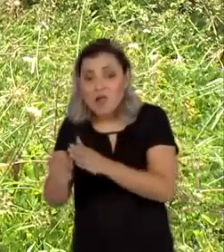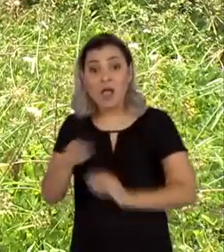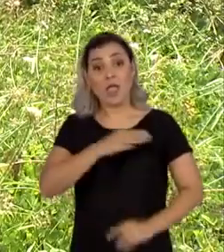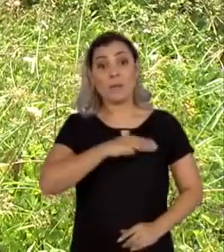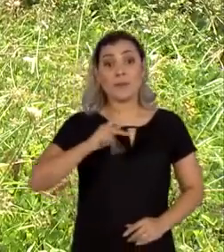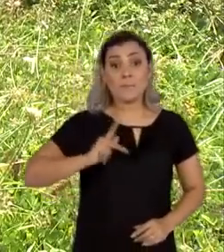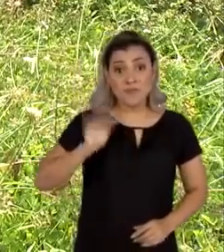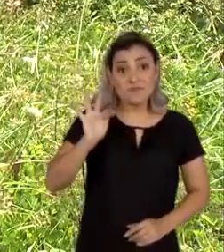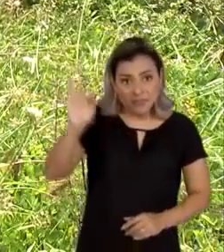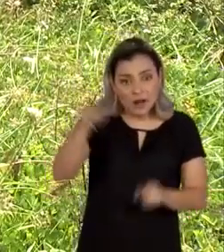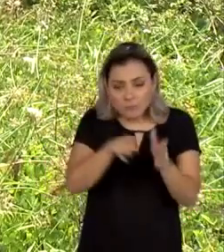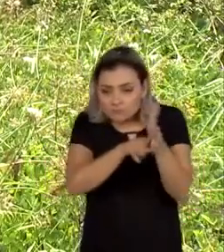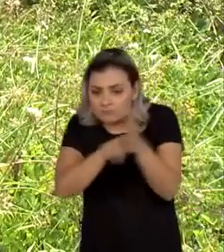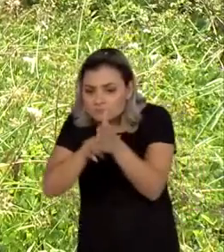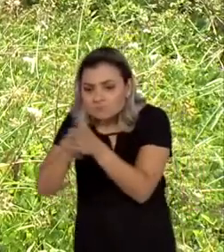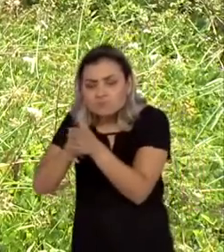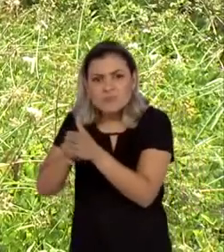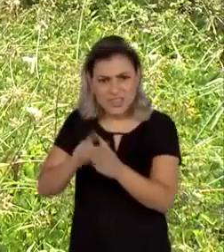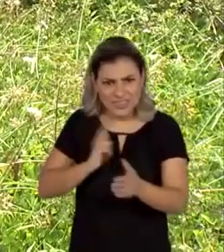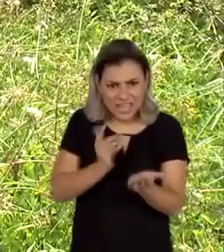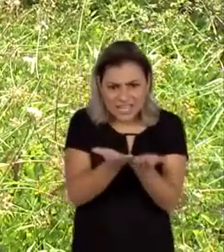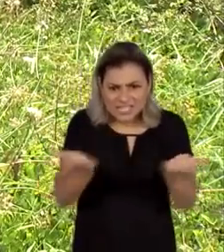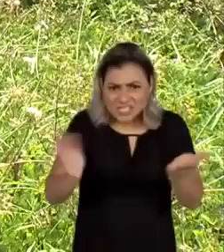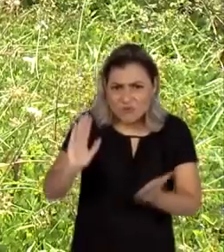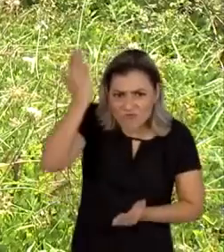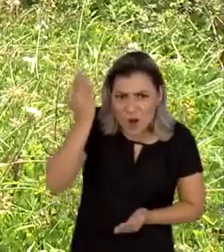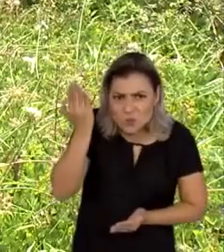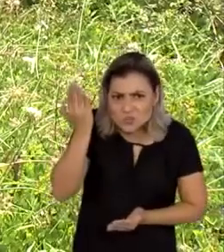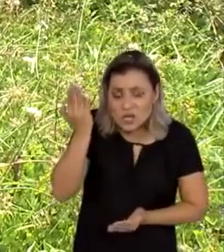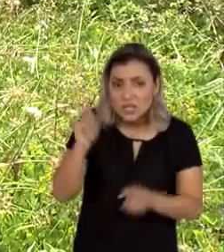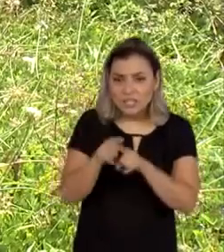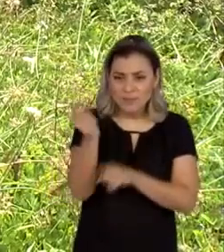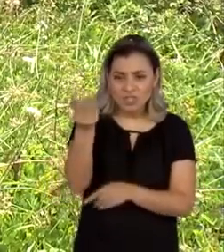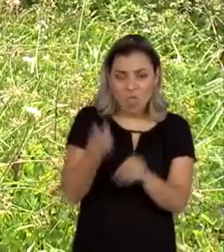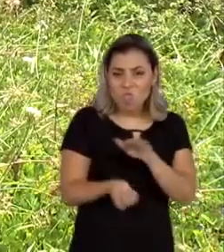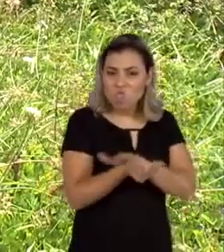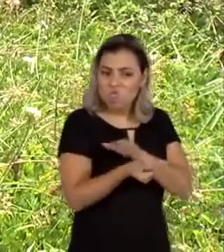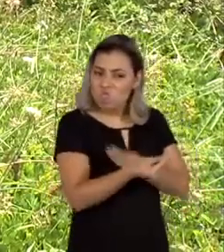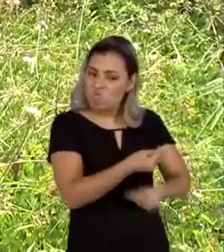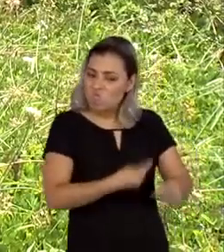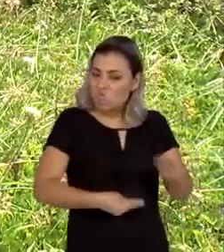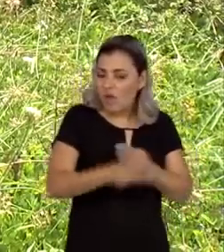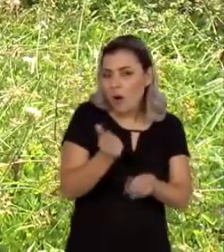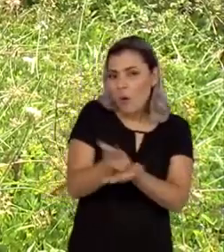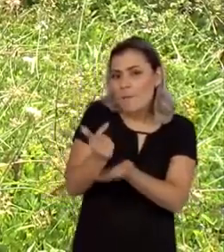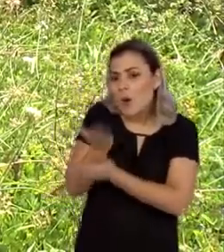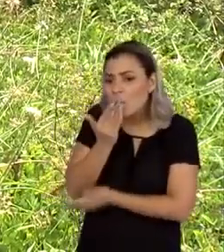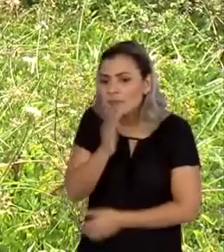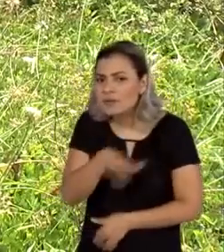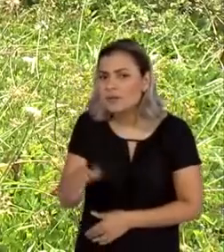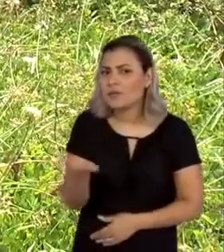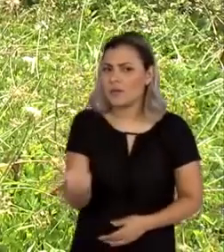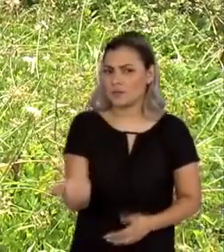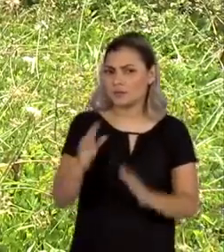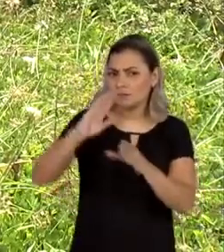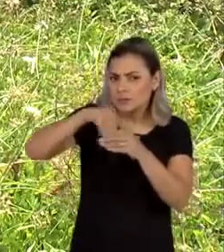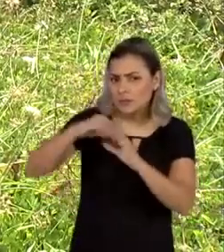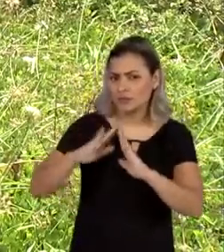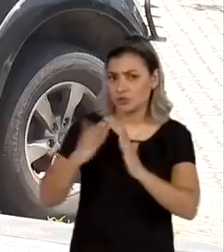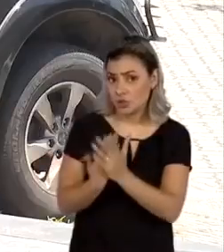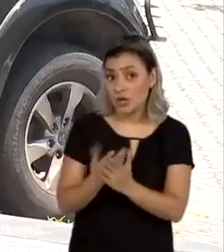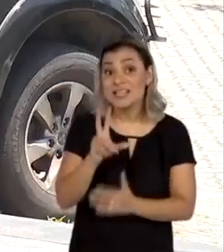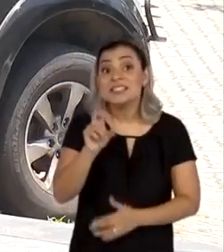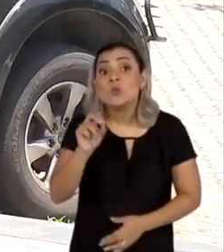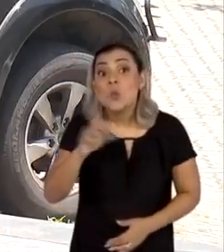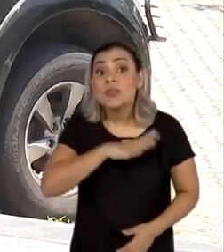Público Federal e investiga fraudes em licitações e também desvio de dinheiro para a compra de merenda escolar em ao menos 50 cidades